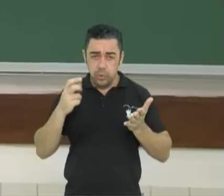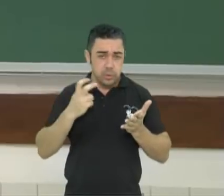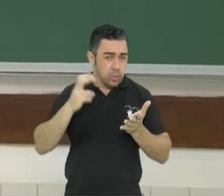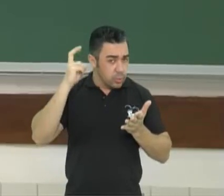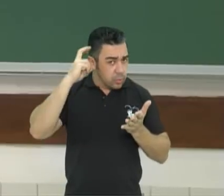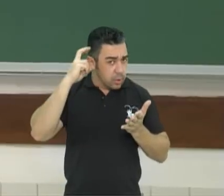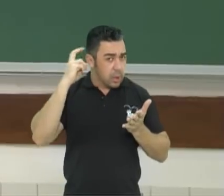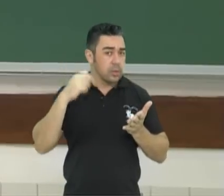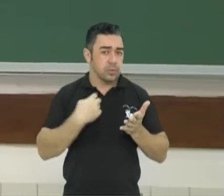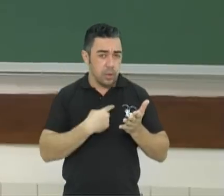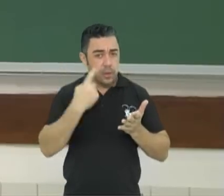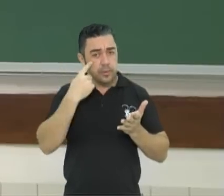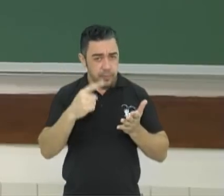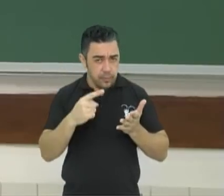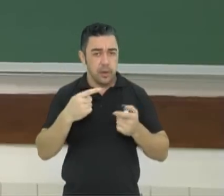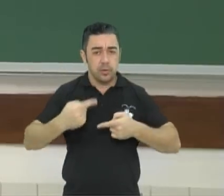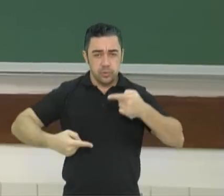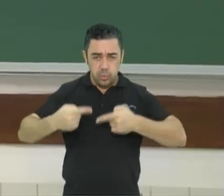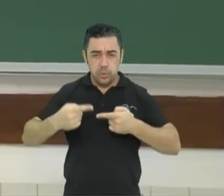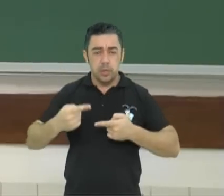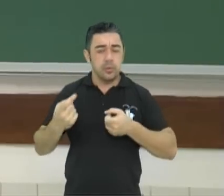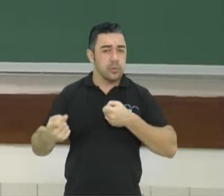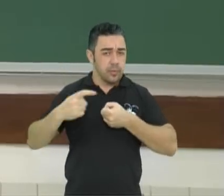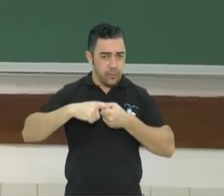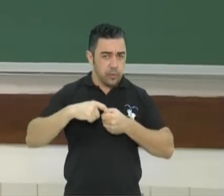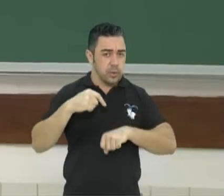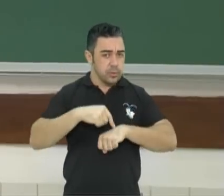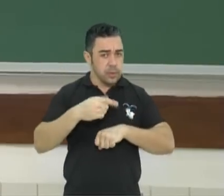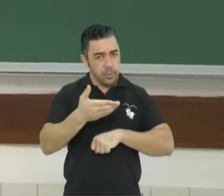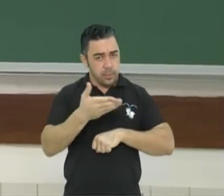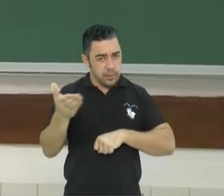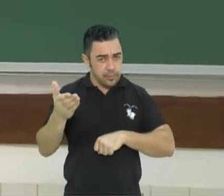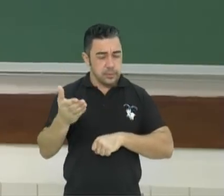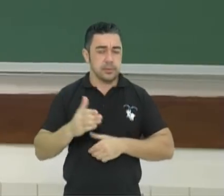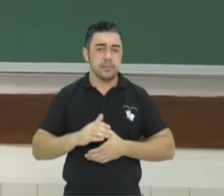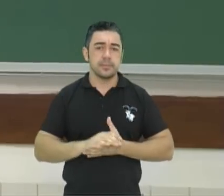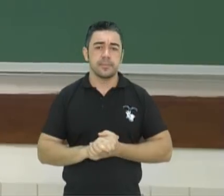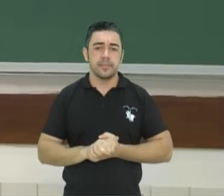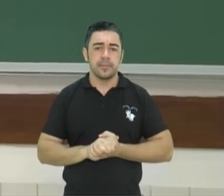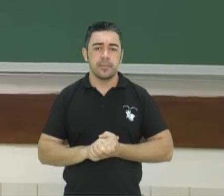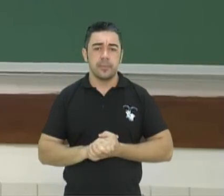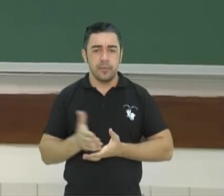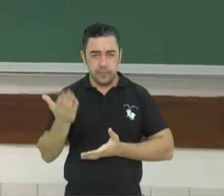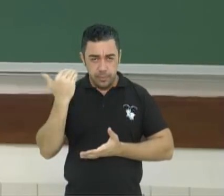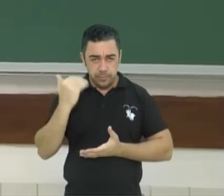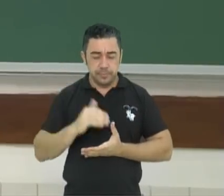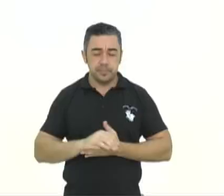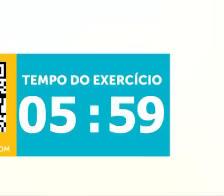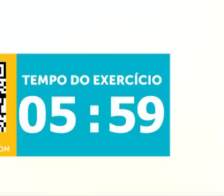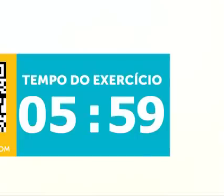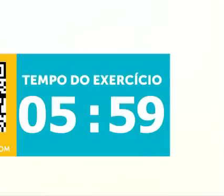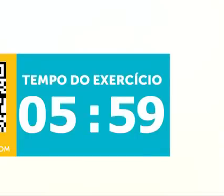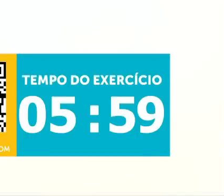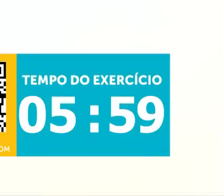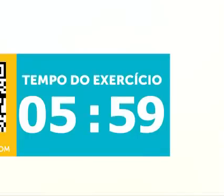culturais, para que a gente possa fazer essa discussão quando a gente voltar do tempinho dos exercícios, tá bom? Vamos lá, pessoal!